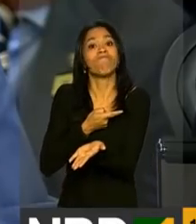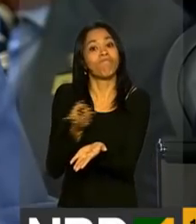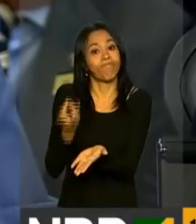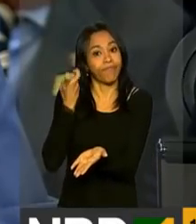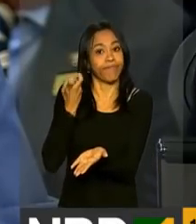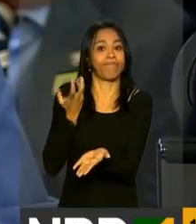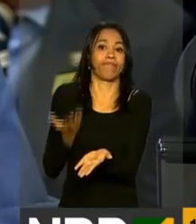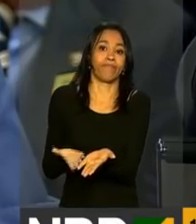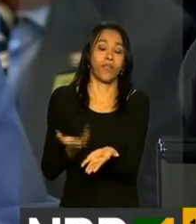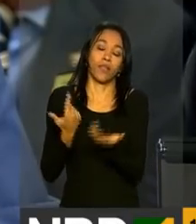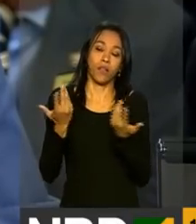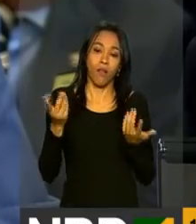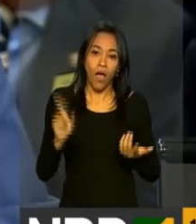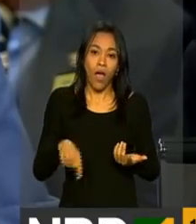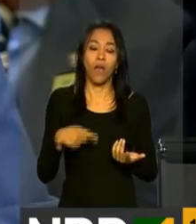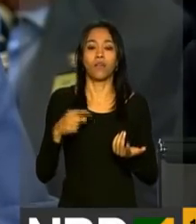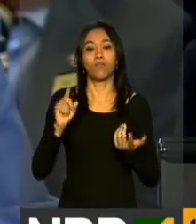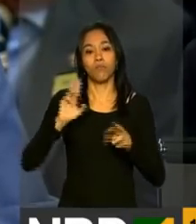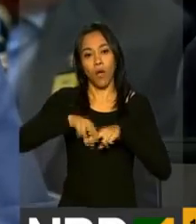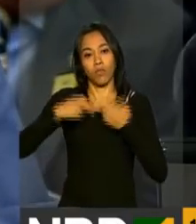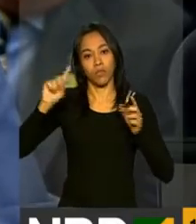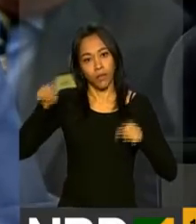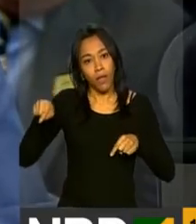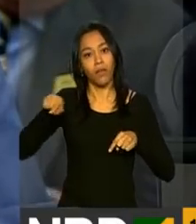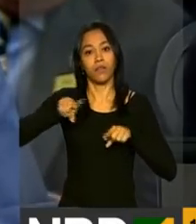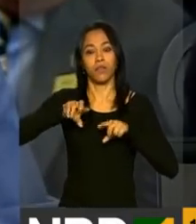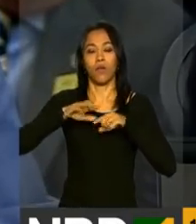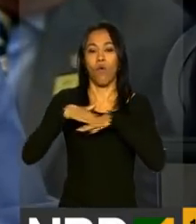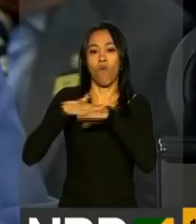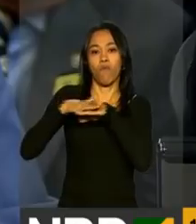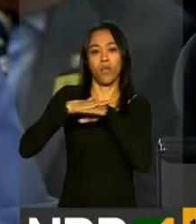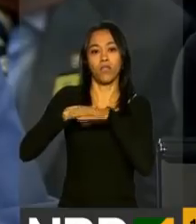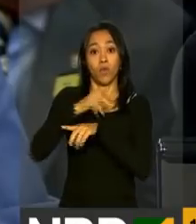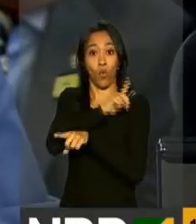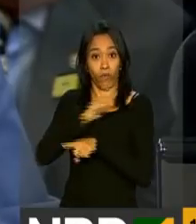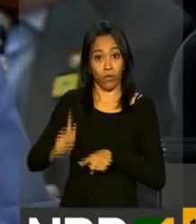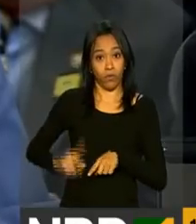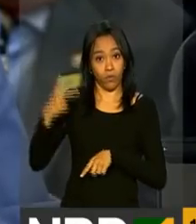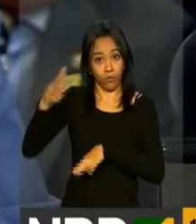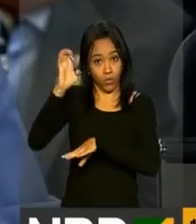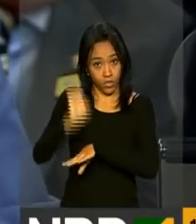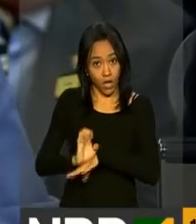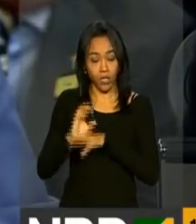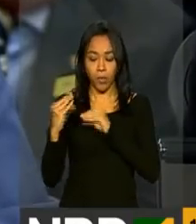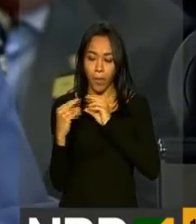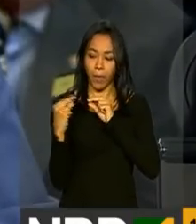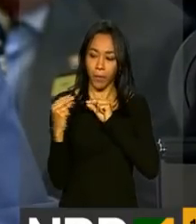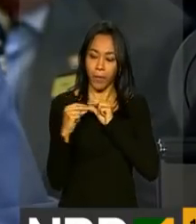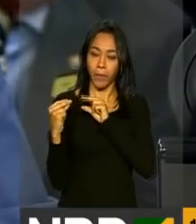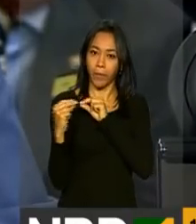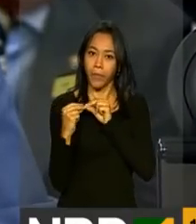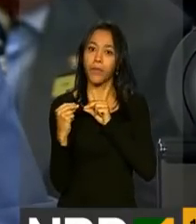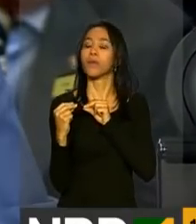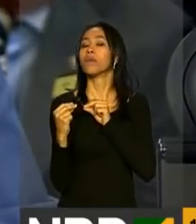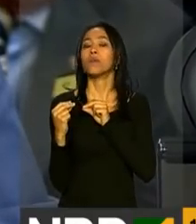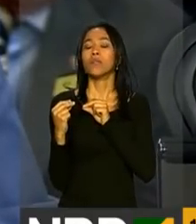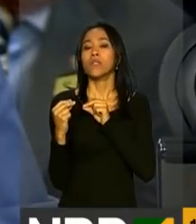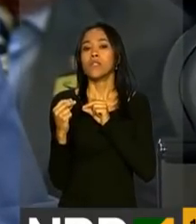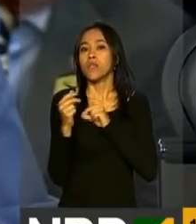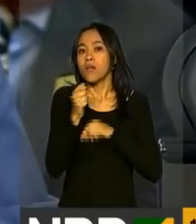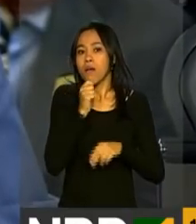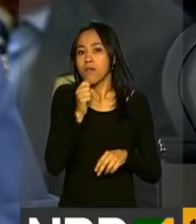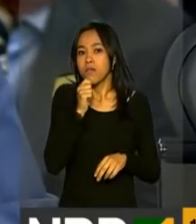verificam e foi a partir desta conversa com o governador pezão depois eu confesso que é sem ter ainda uma decisão